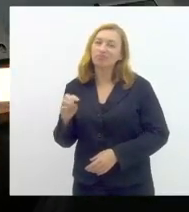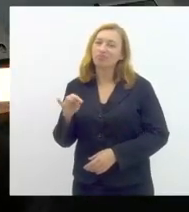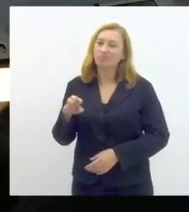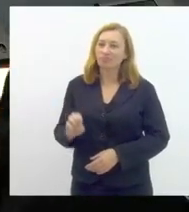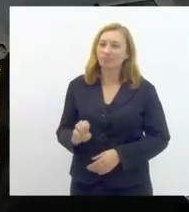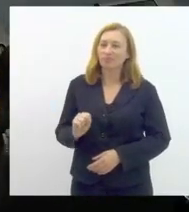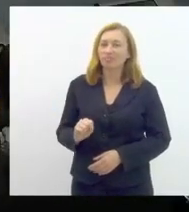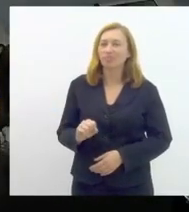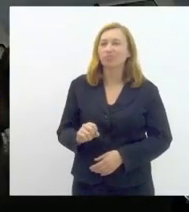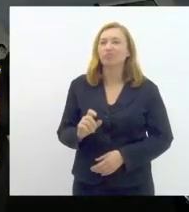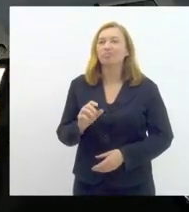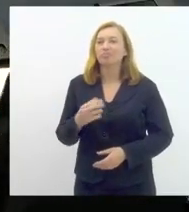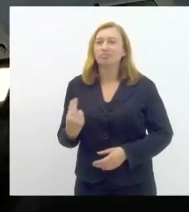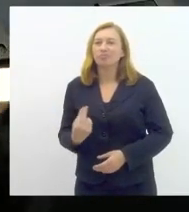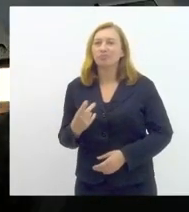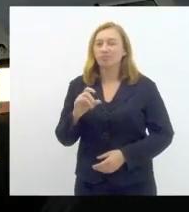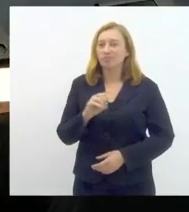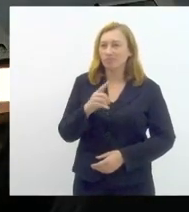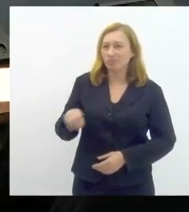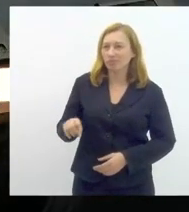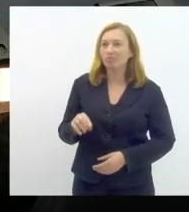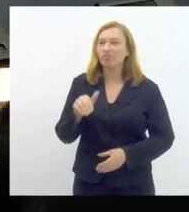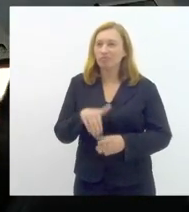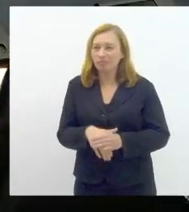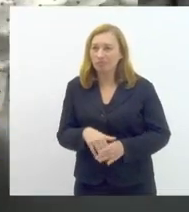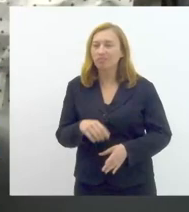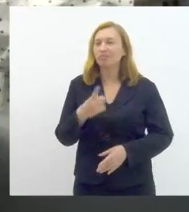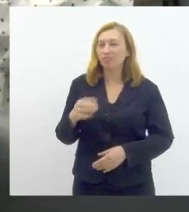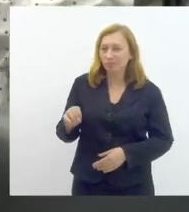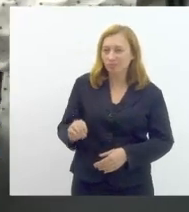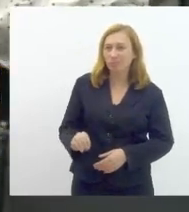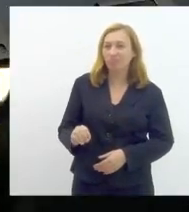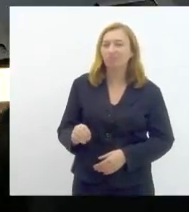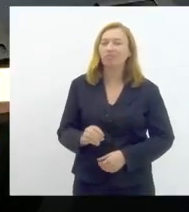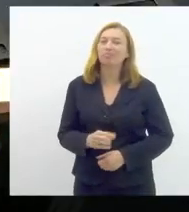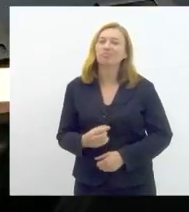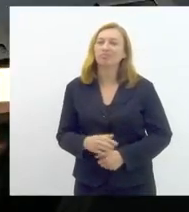Boa tarde, eu me chamo Cauã e voto no Cauã de São Fidélis.